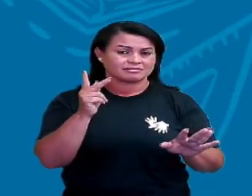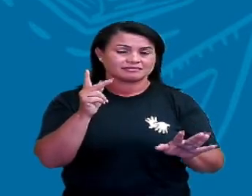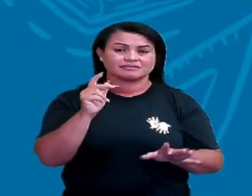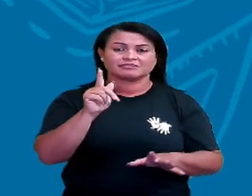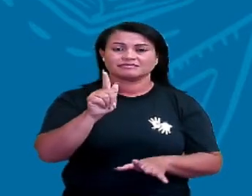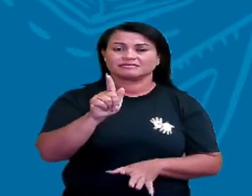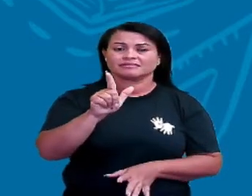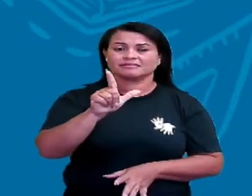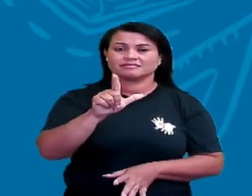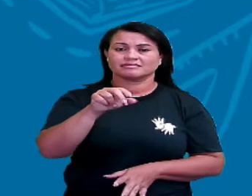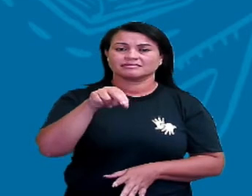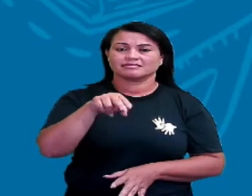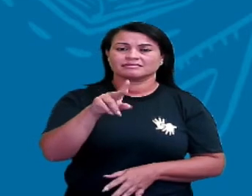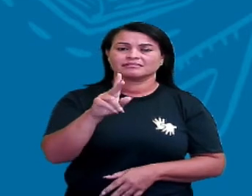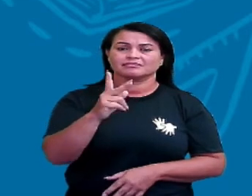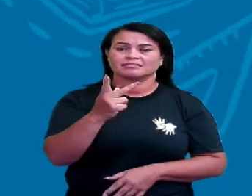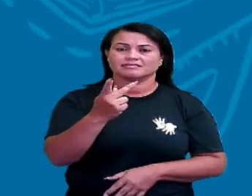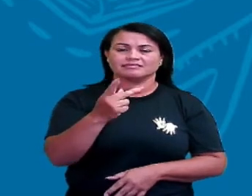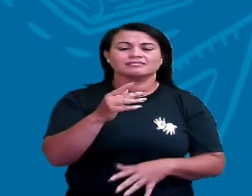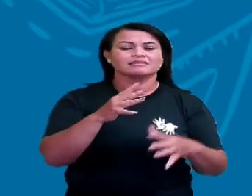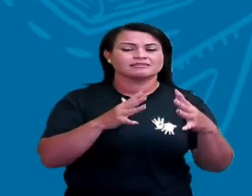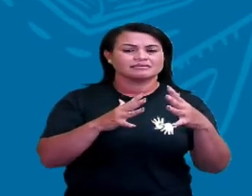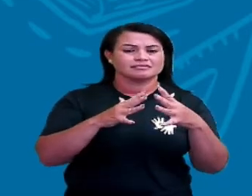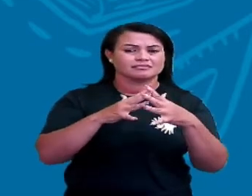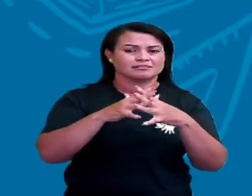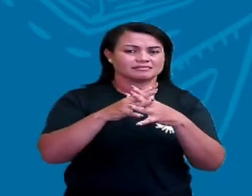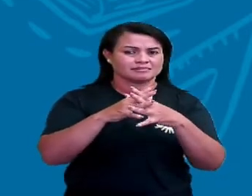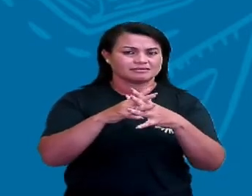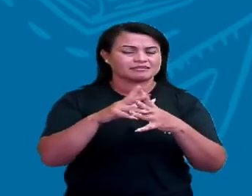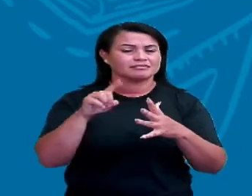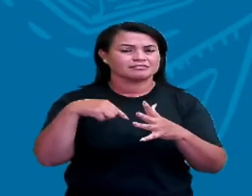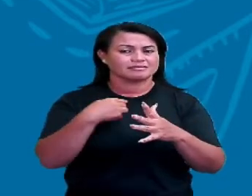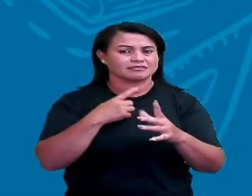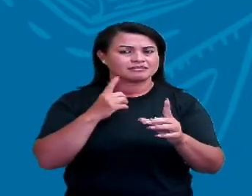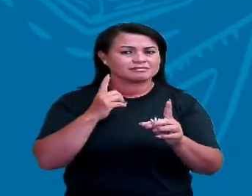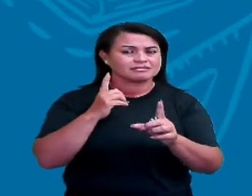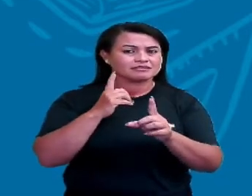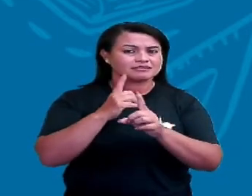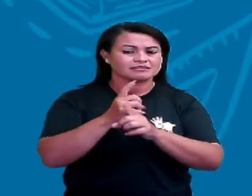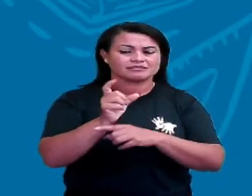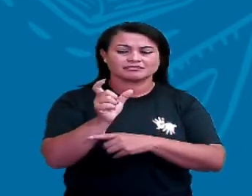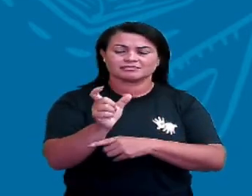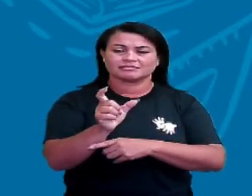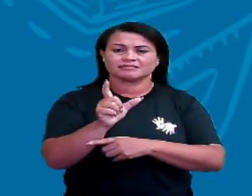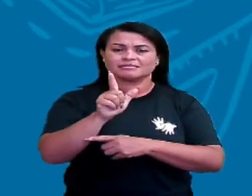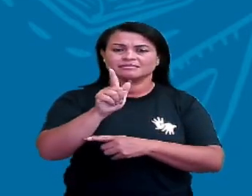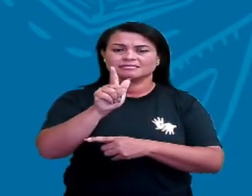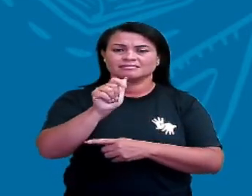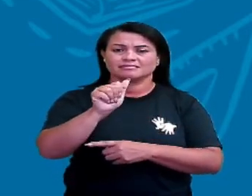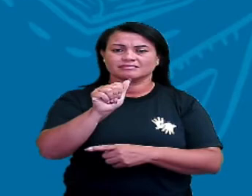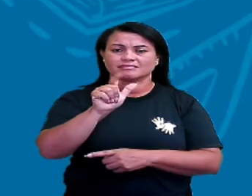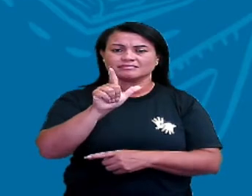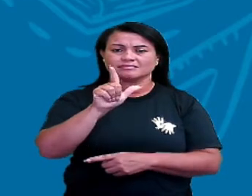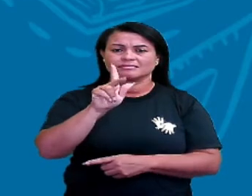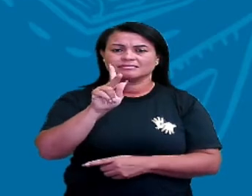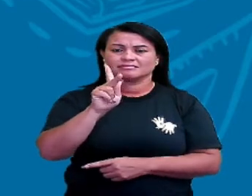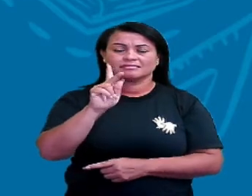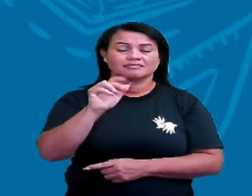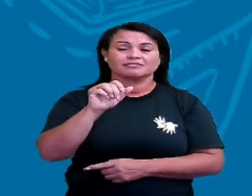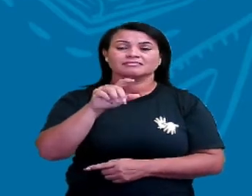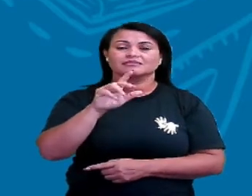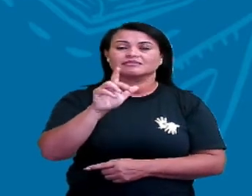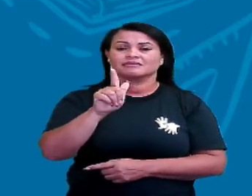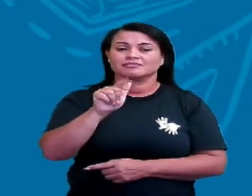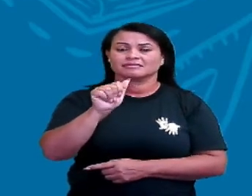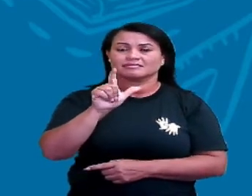G, L, N e H são as consoantes que nós encontramos na palavra galinha. As